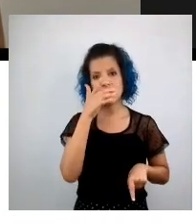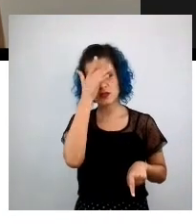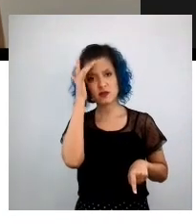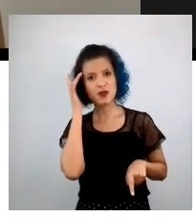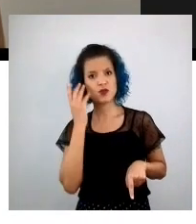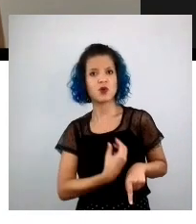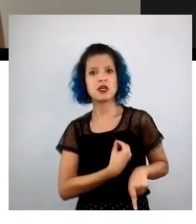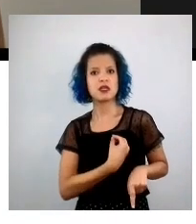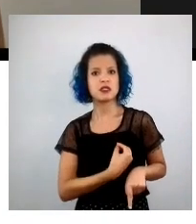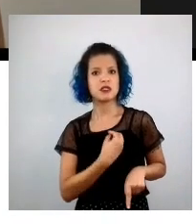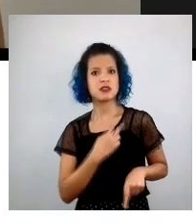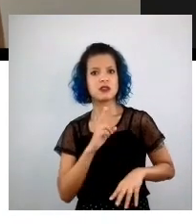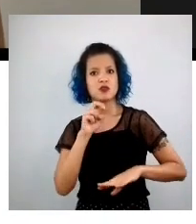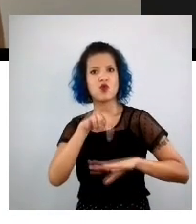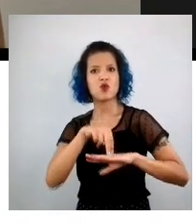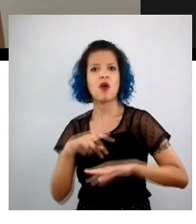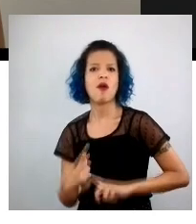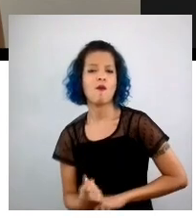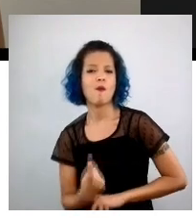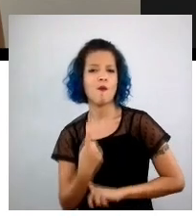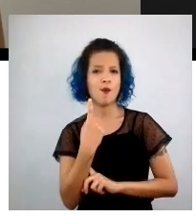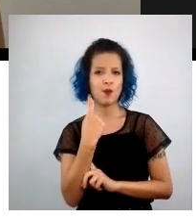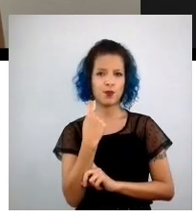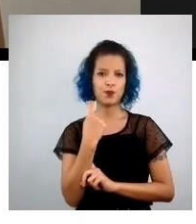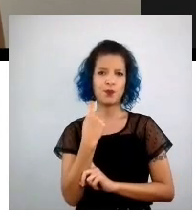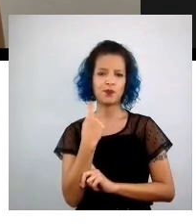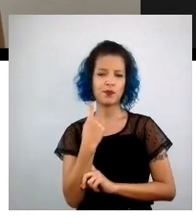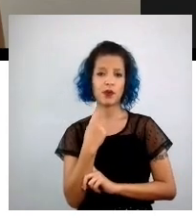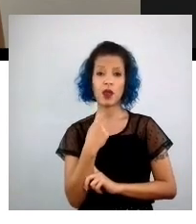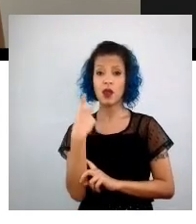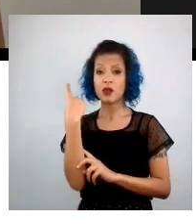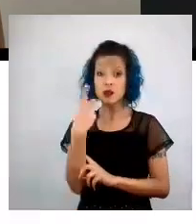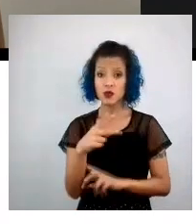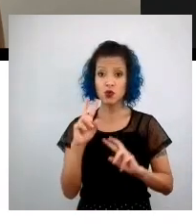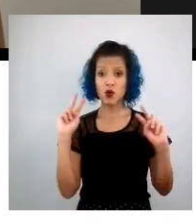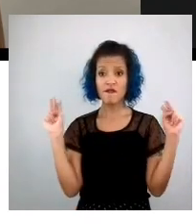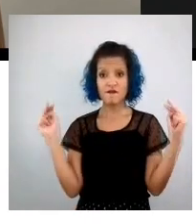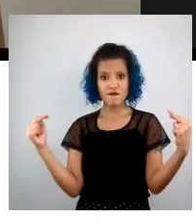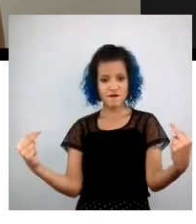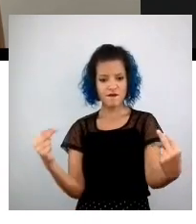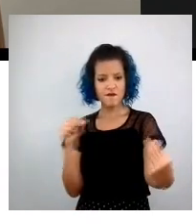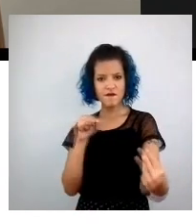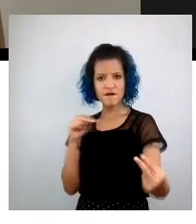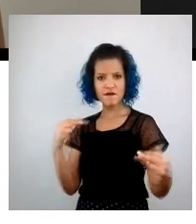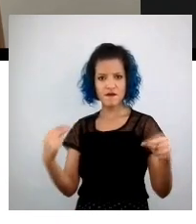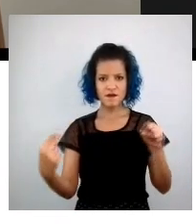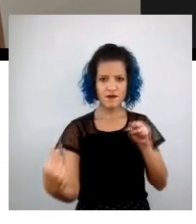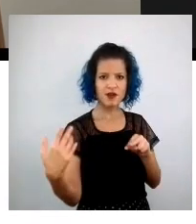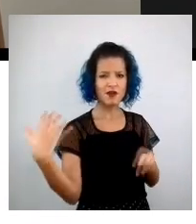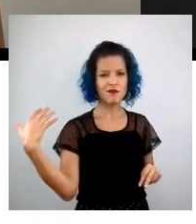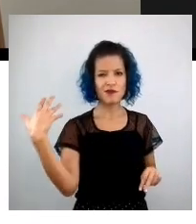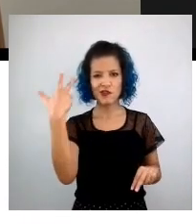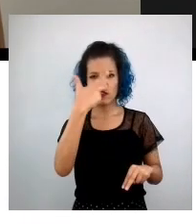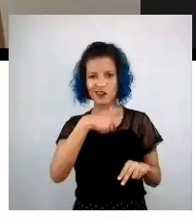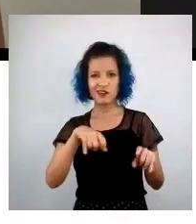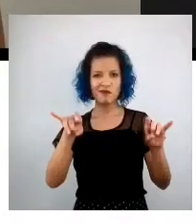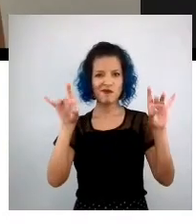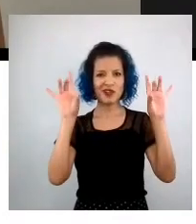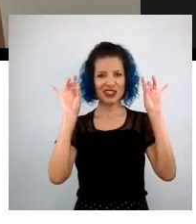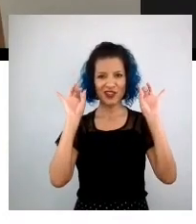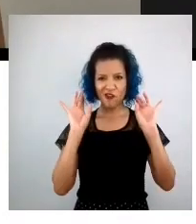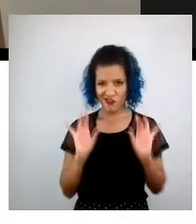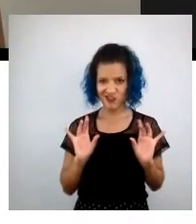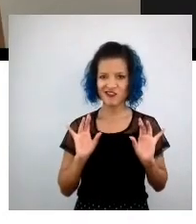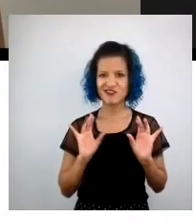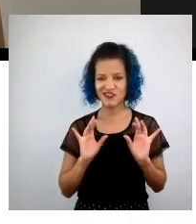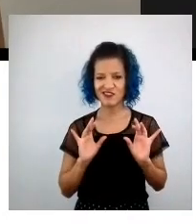porque tudo que você trouxe, toda a sua visão de mundo, para mim, ela é tão única, ela é tão preciosa, ela me leva a questionar